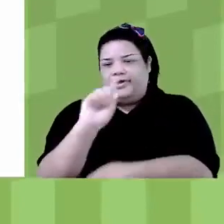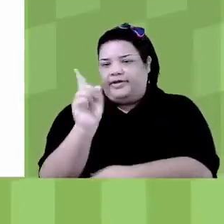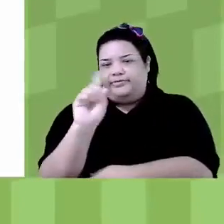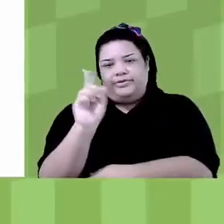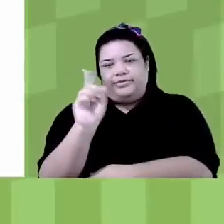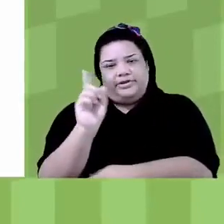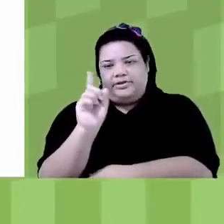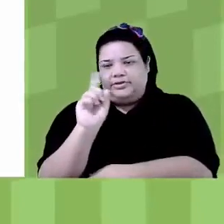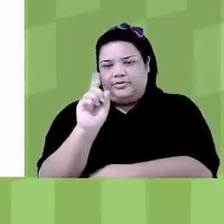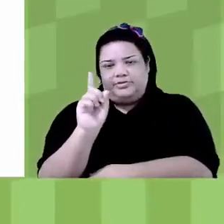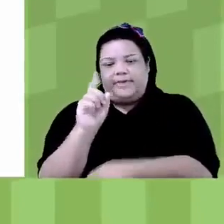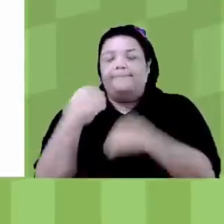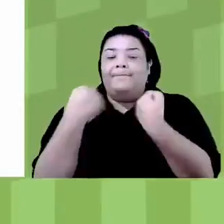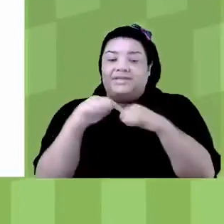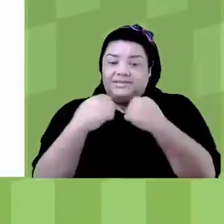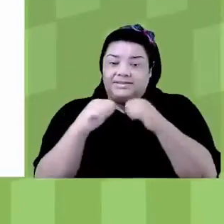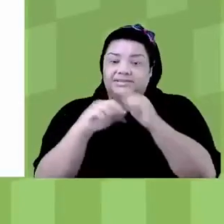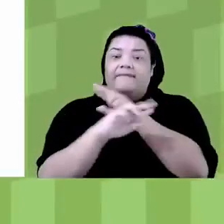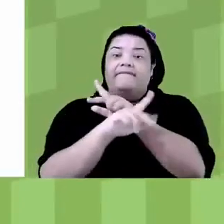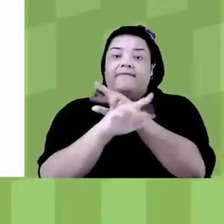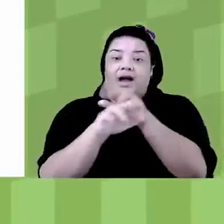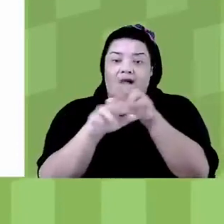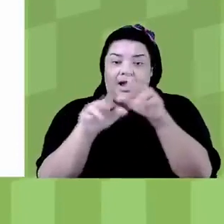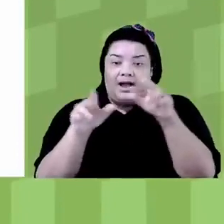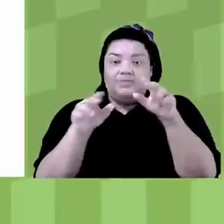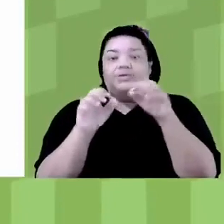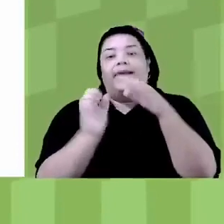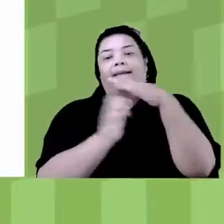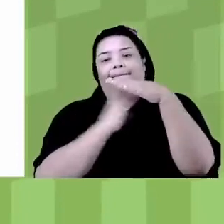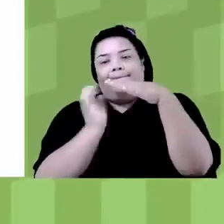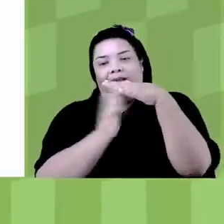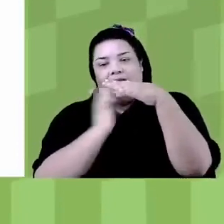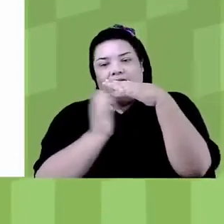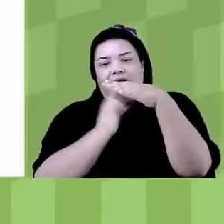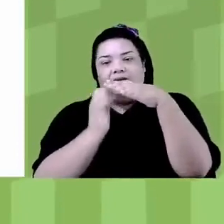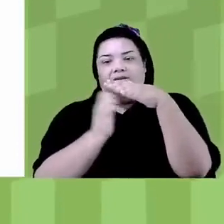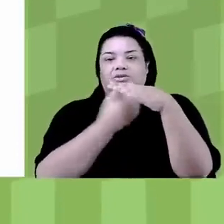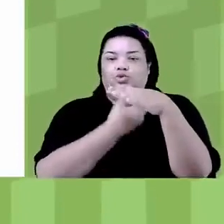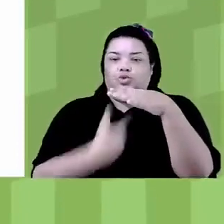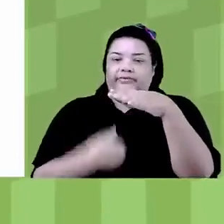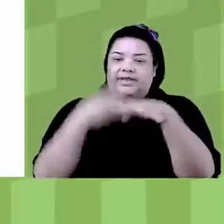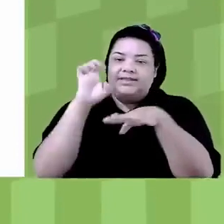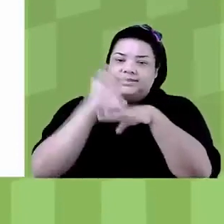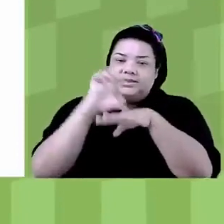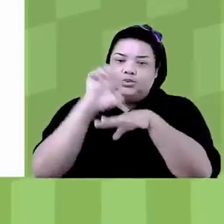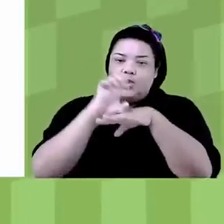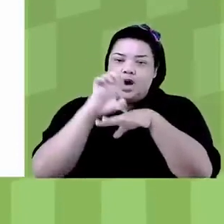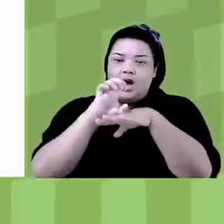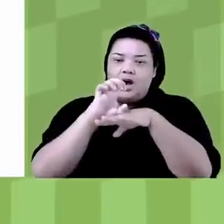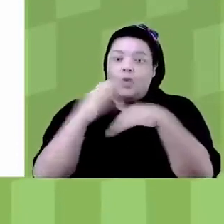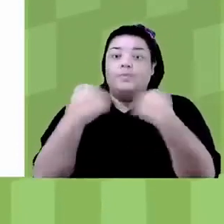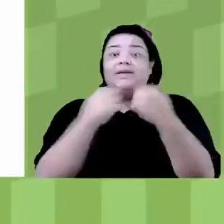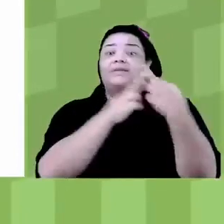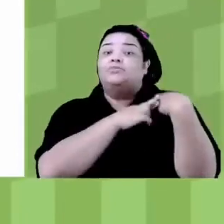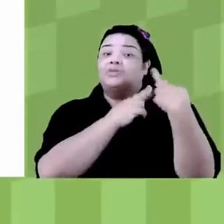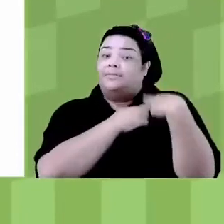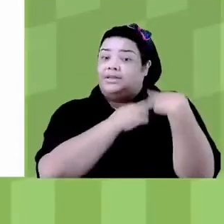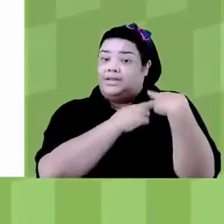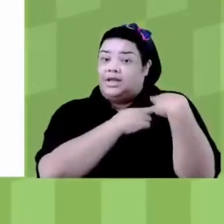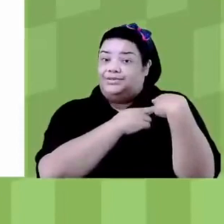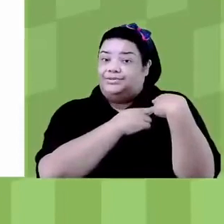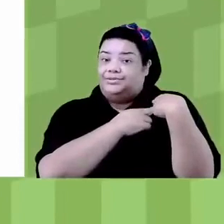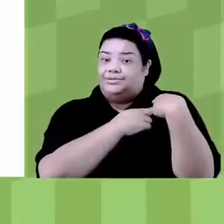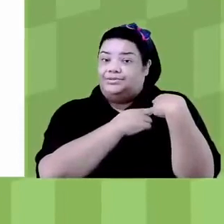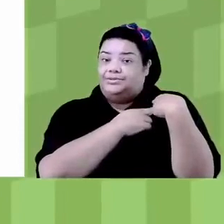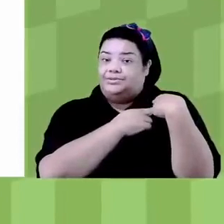sobre energia, mas também de empresas do governo estadual, que precisam fazer as partes deles para que a gente